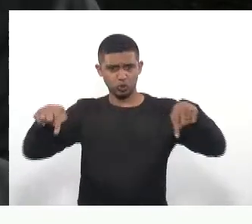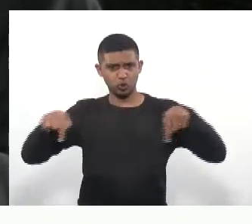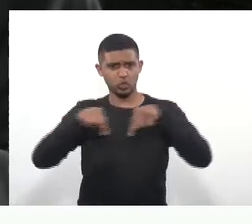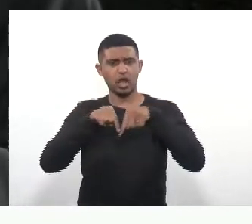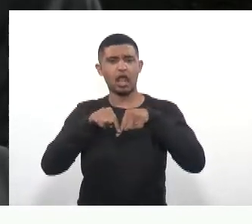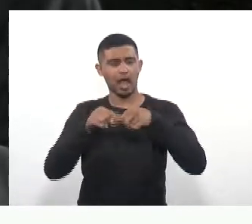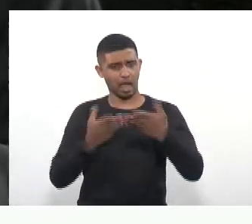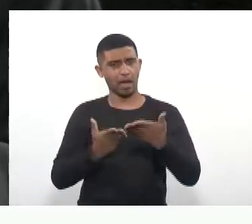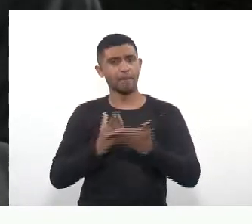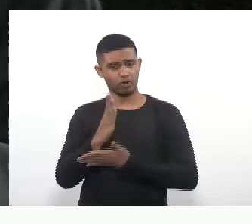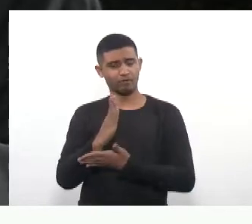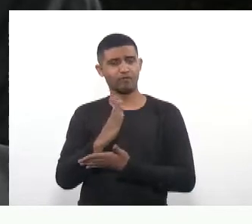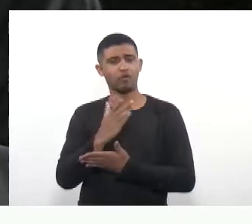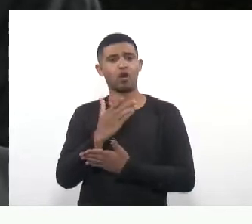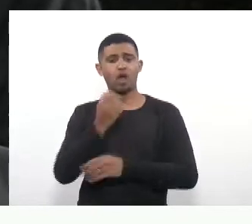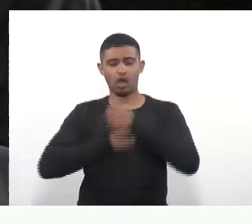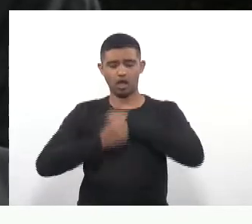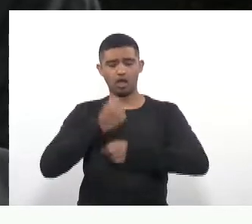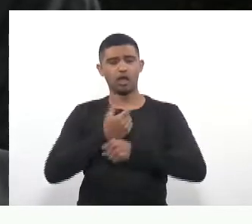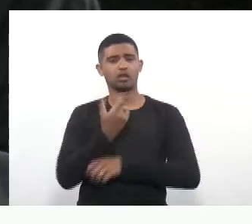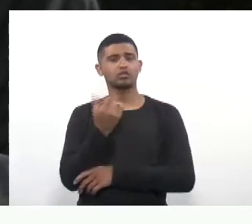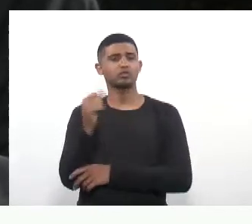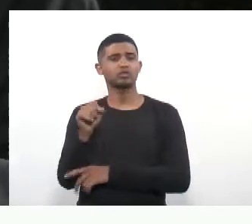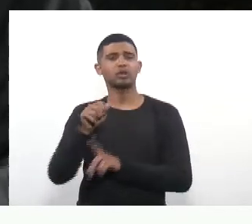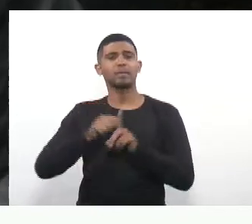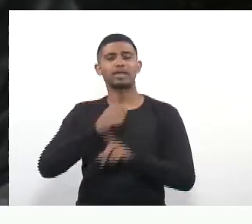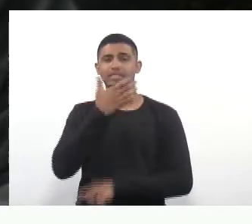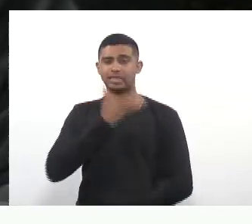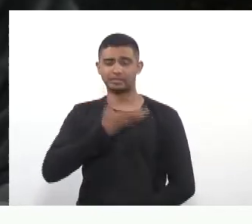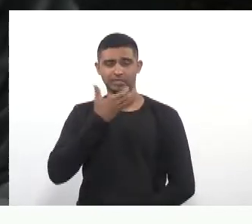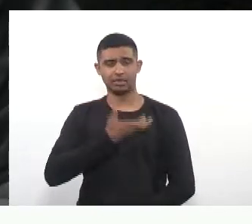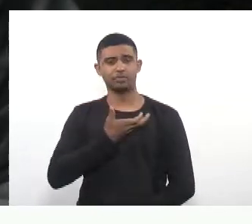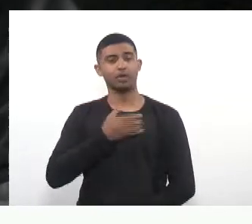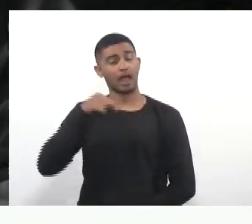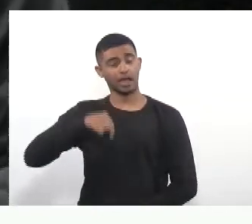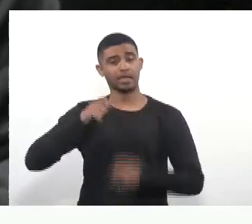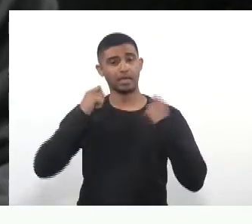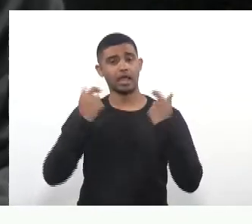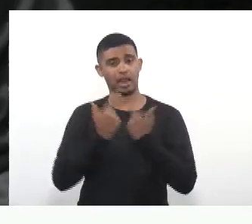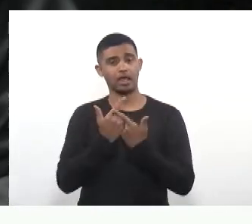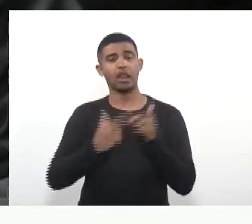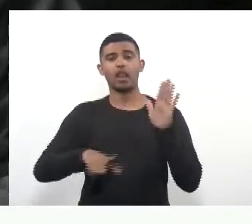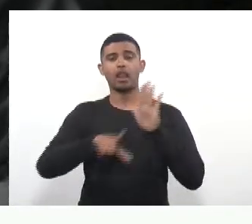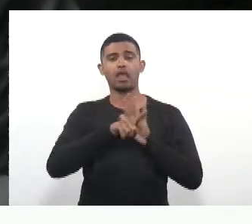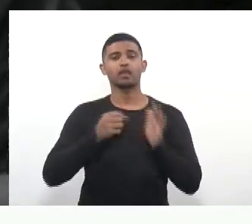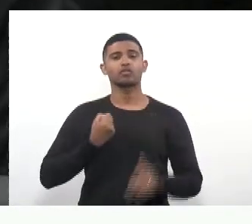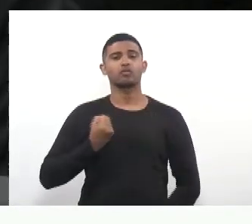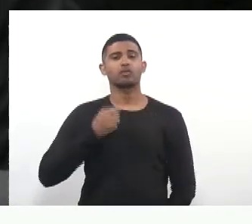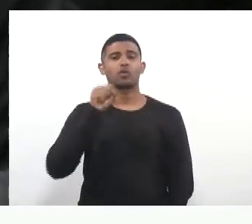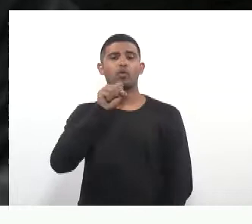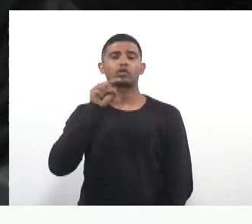aprovada em 2018, dezembro de 2018, por esta Casa. Lei 8.000.